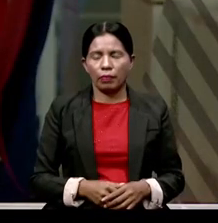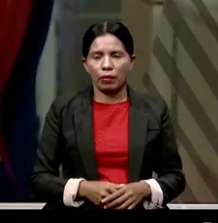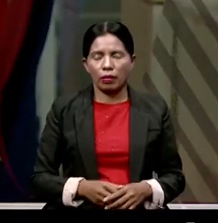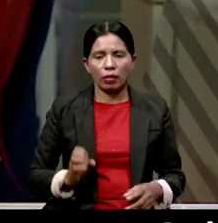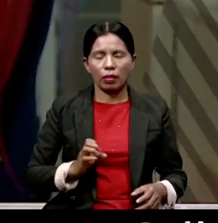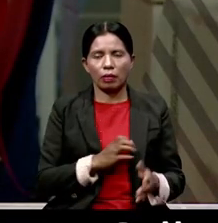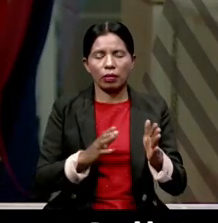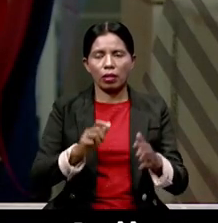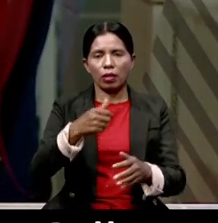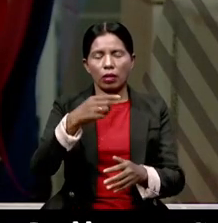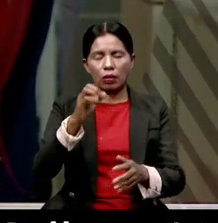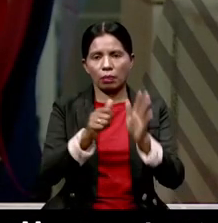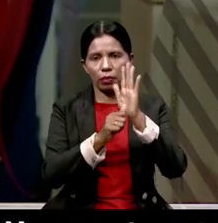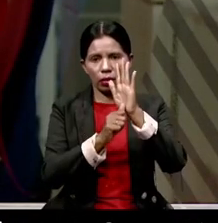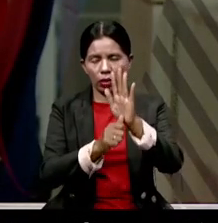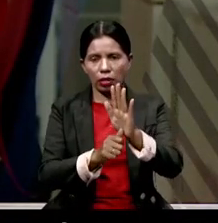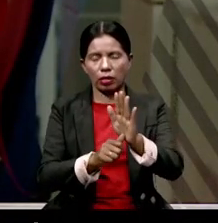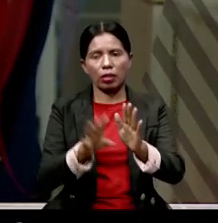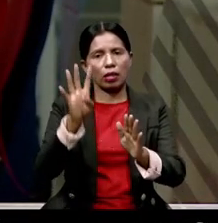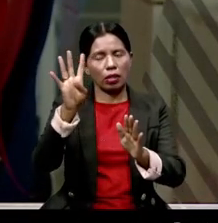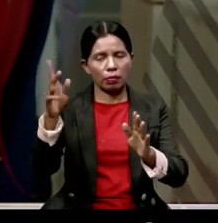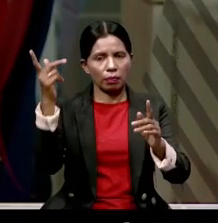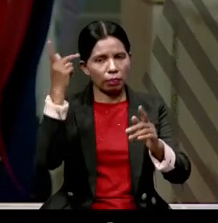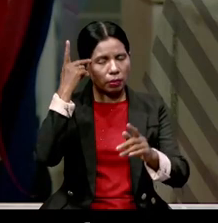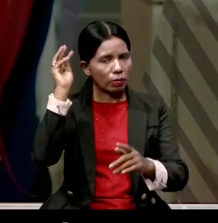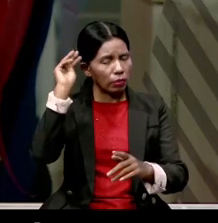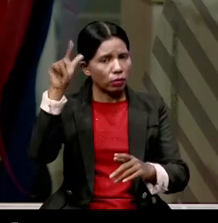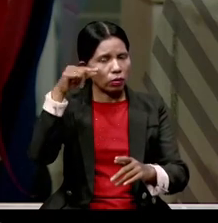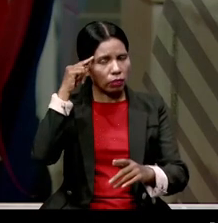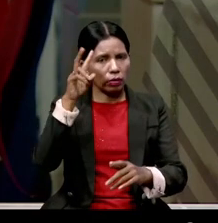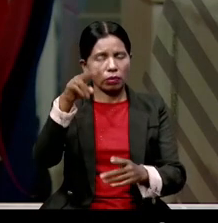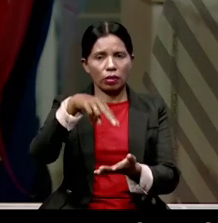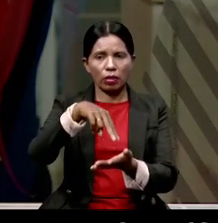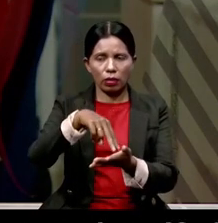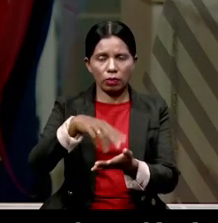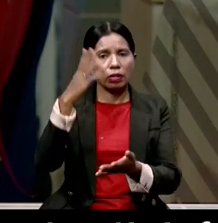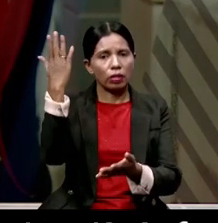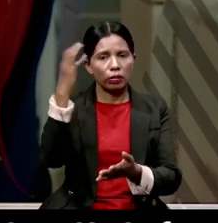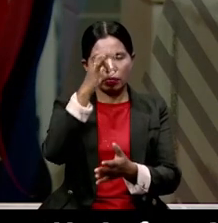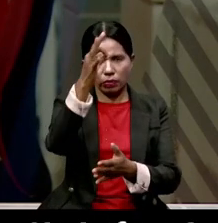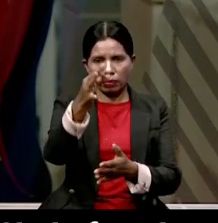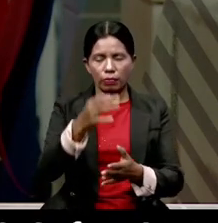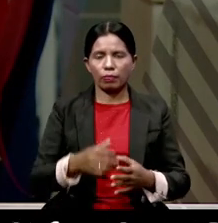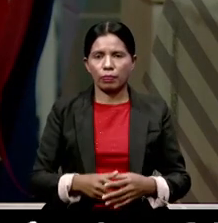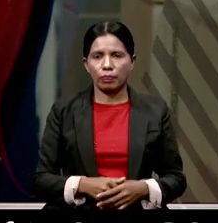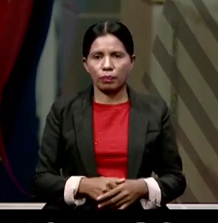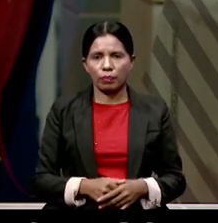Embaixador Angola apresenta assunto errado para o Primeiro-Ministro, ato governo, rua estabelece e futuro.